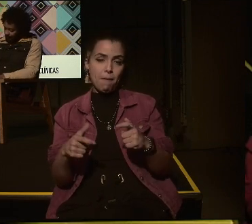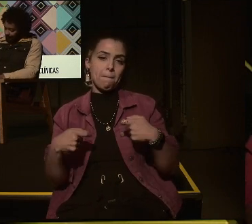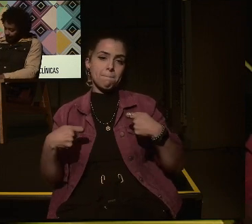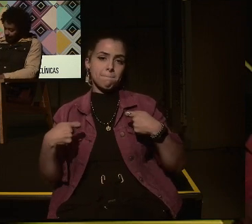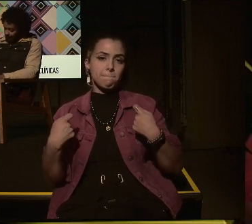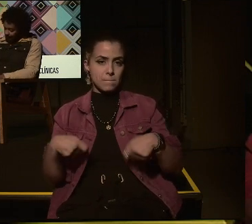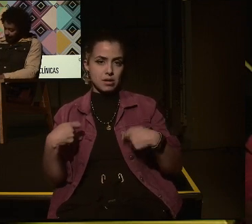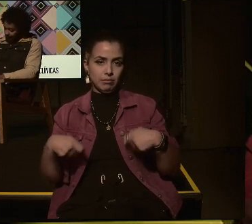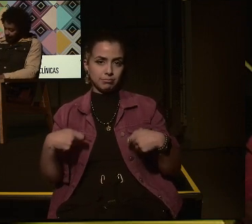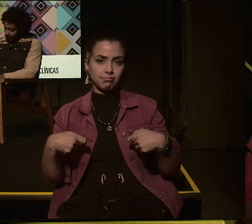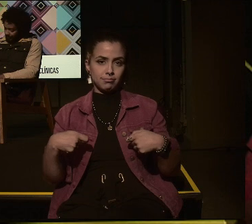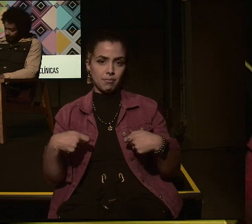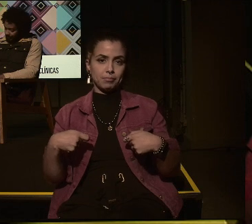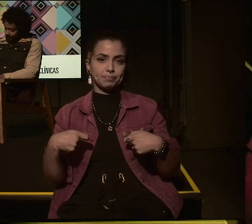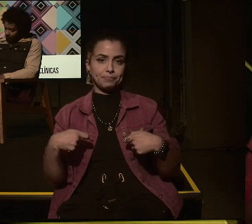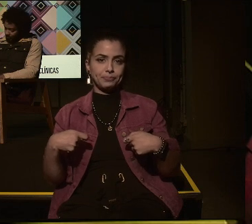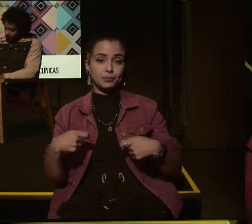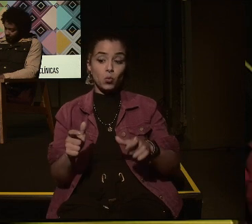precisava